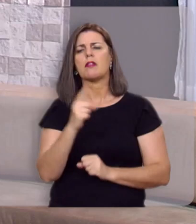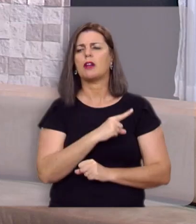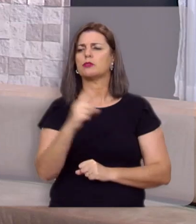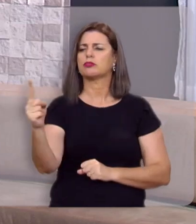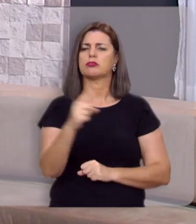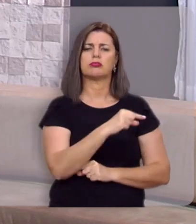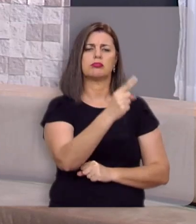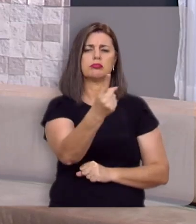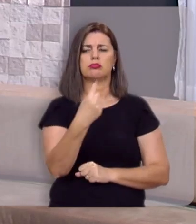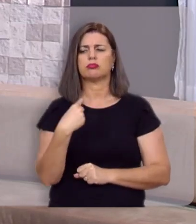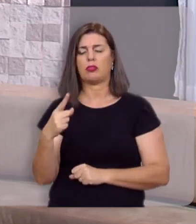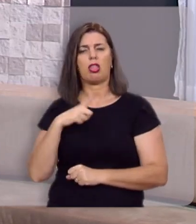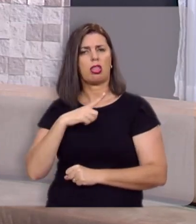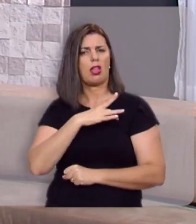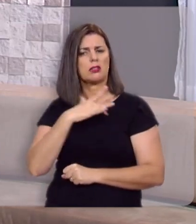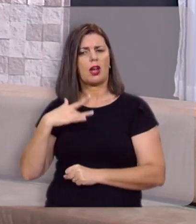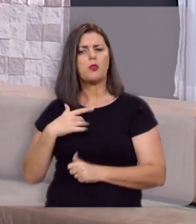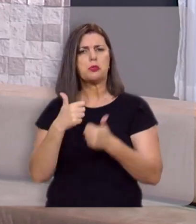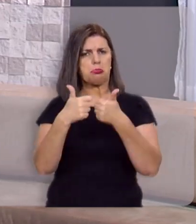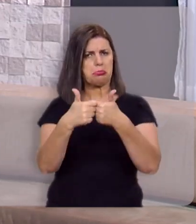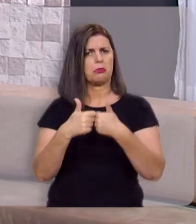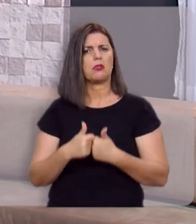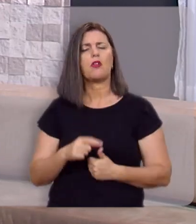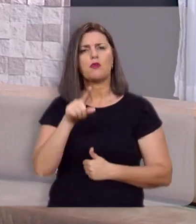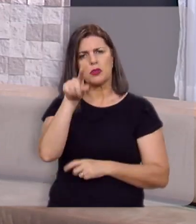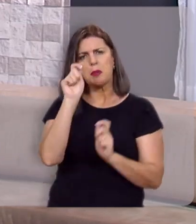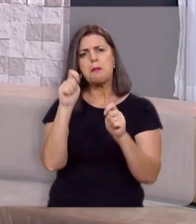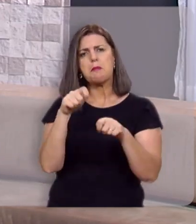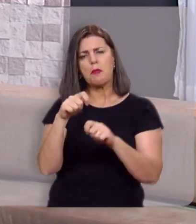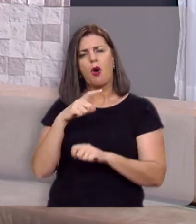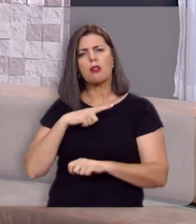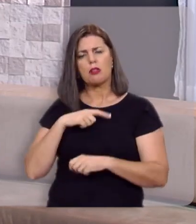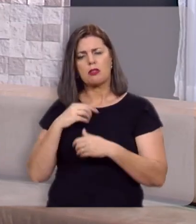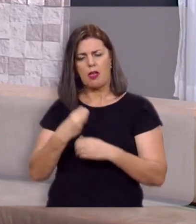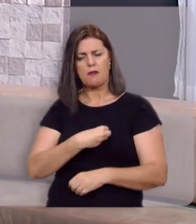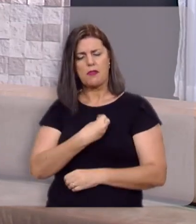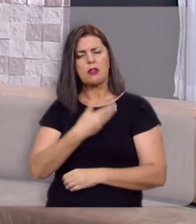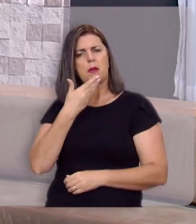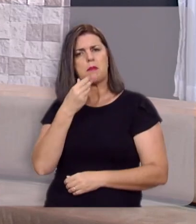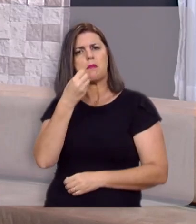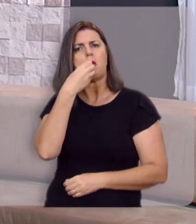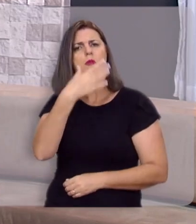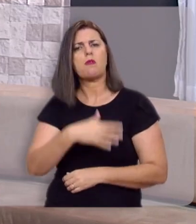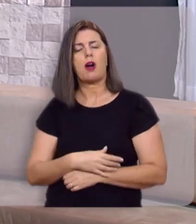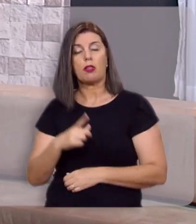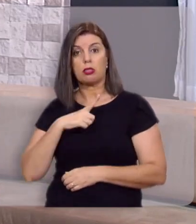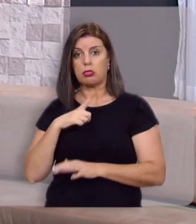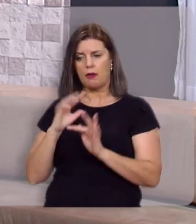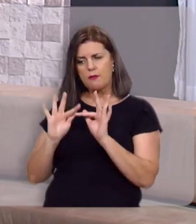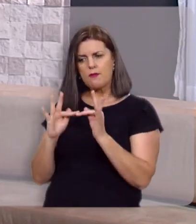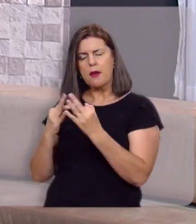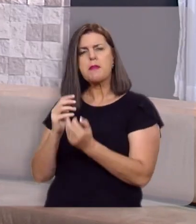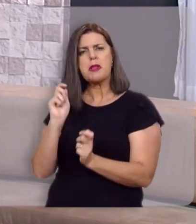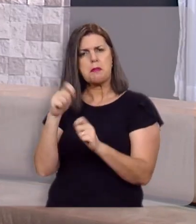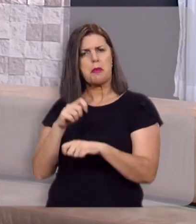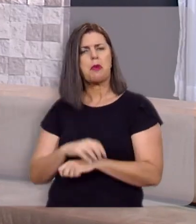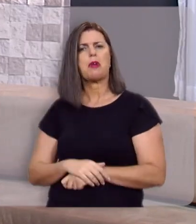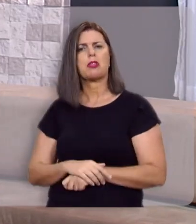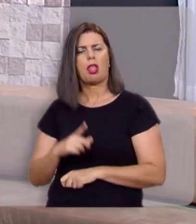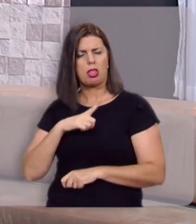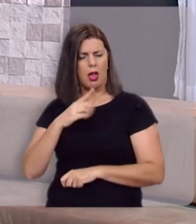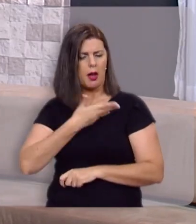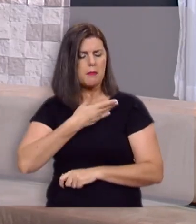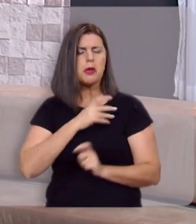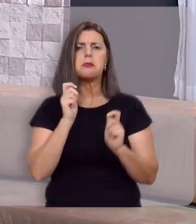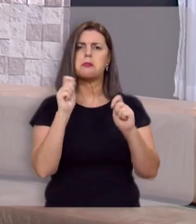vir. Você pode ter saúde. Você pode ter prosperidade. Você pode ter família. Você pode